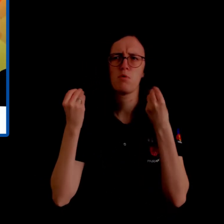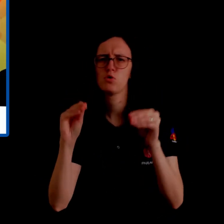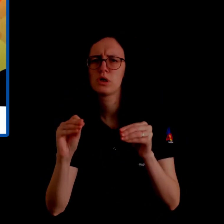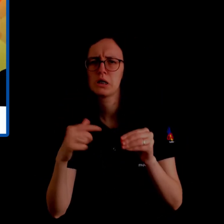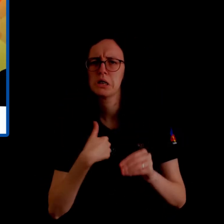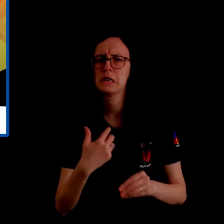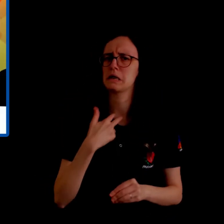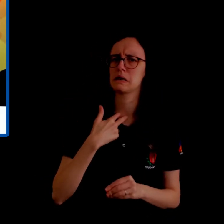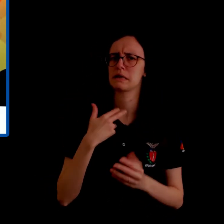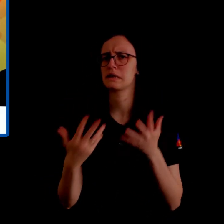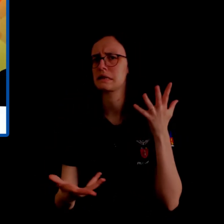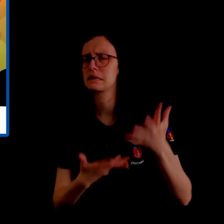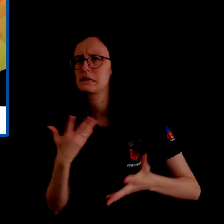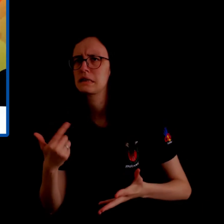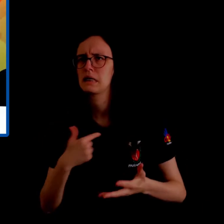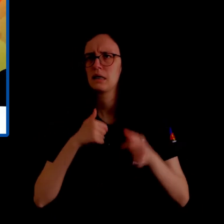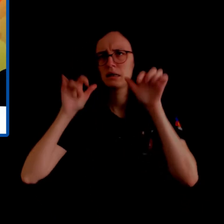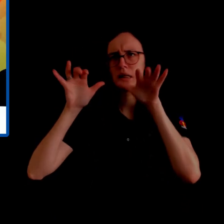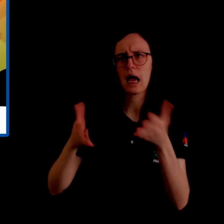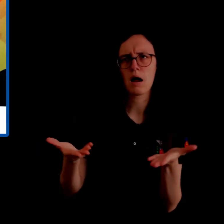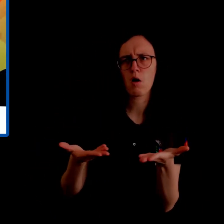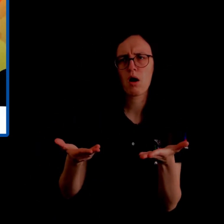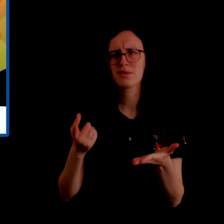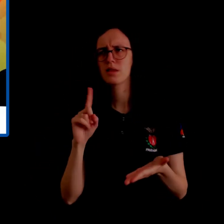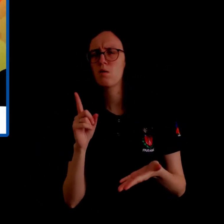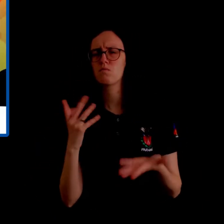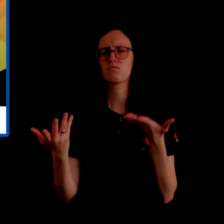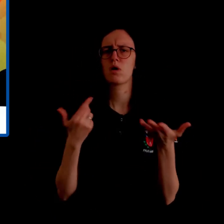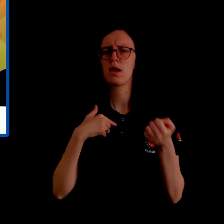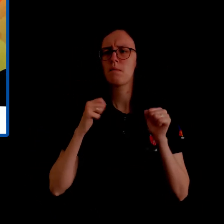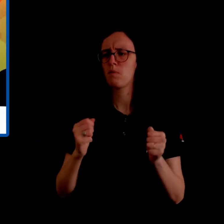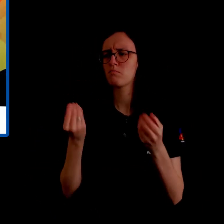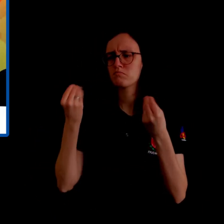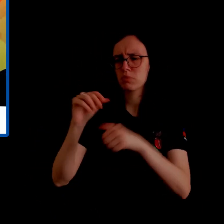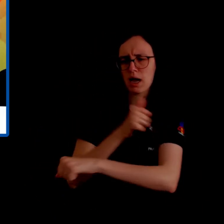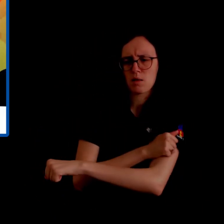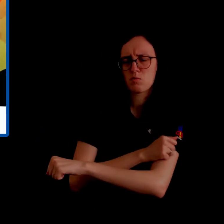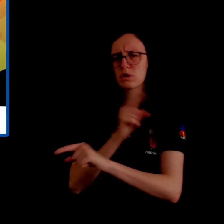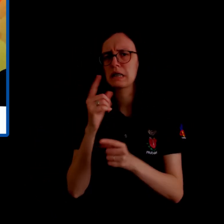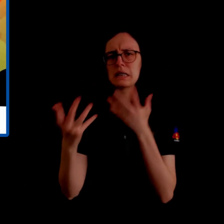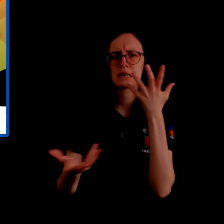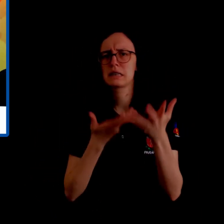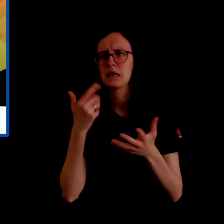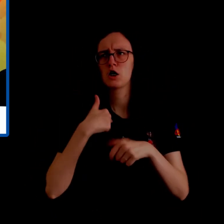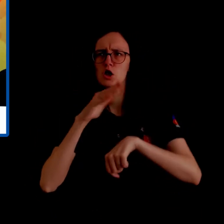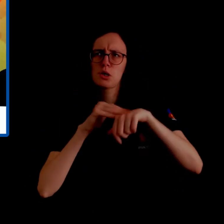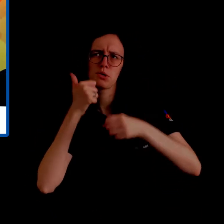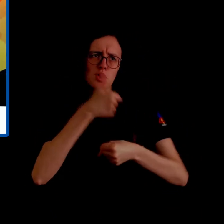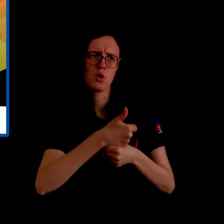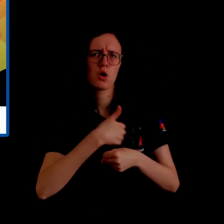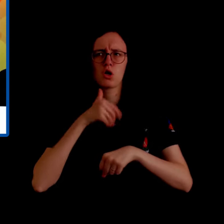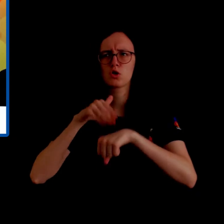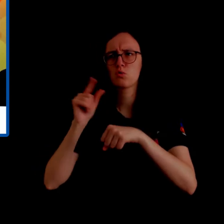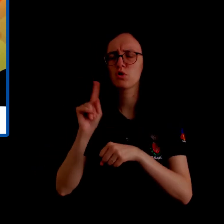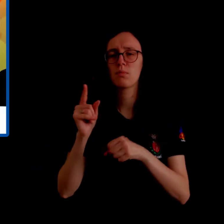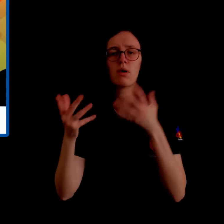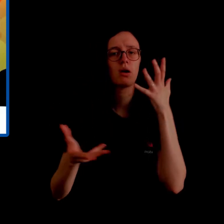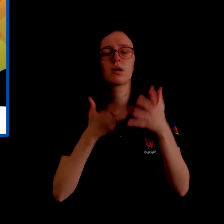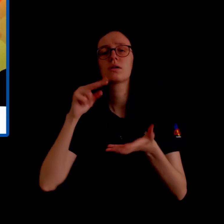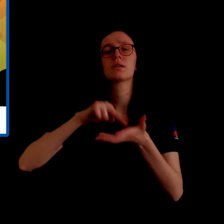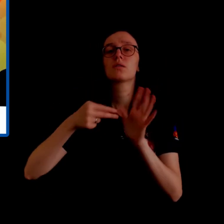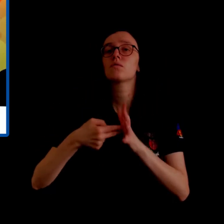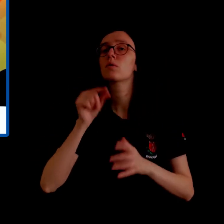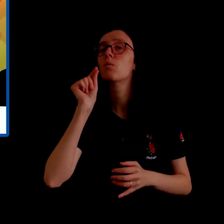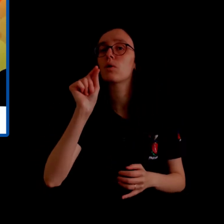eu não posso postar? Será que eu escrevo agora? Será que eu não escrevo? Será que eu ponho um aluno? Será que eu não ponho? Será que eu chamo o diretor? Será que eu não chamo? Isso